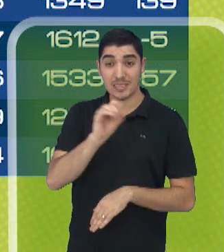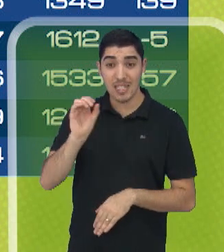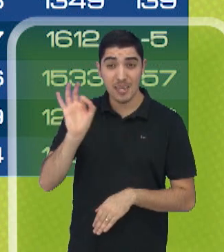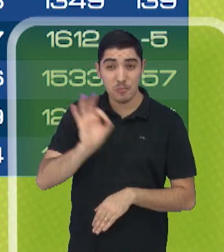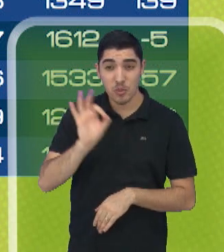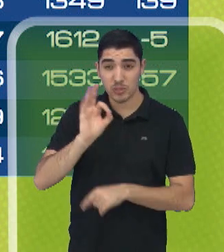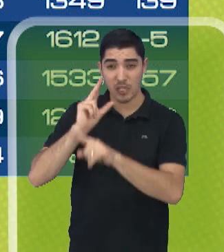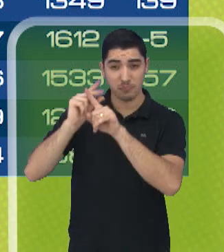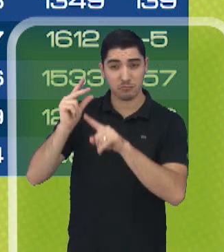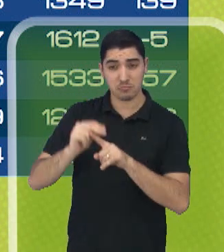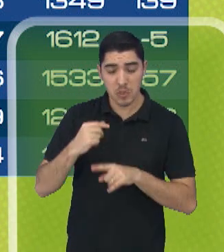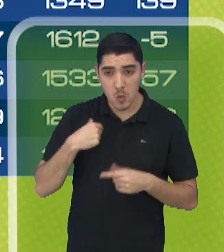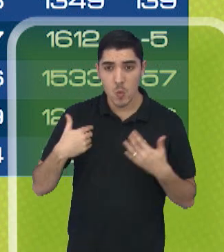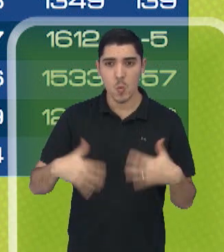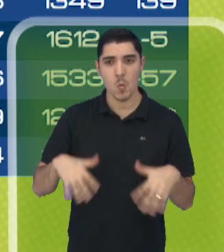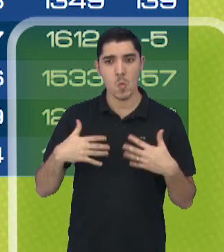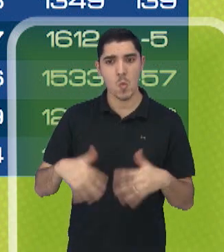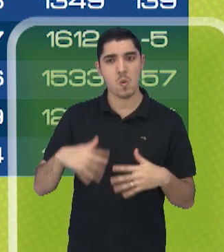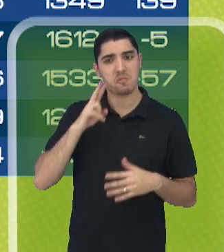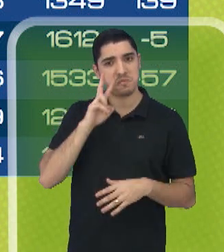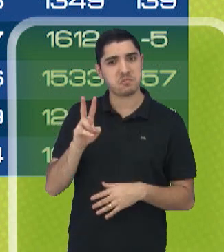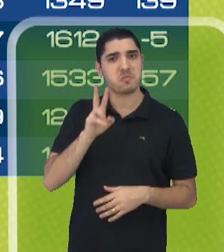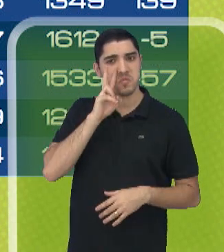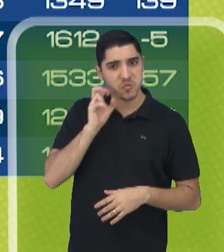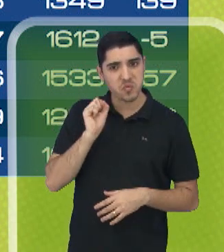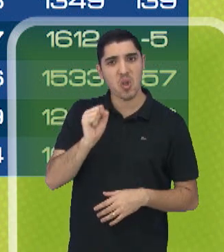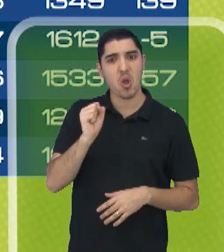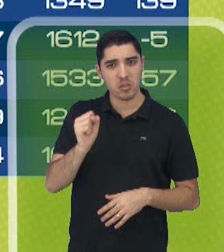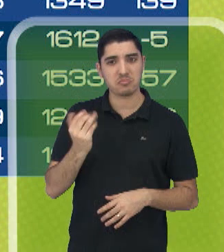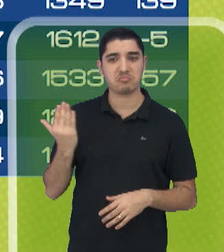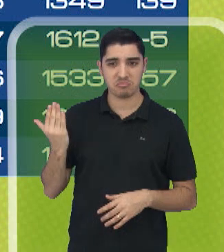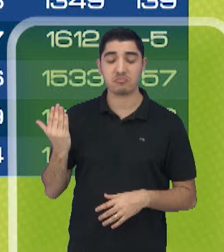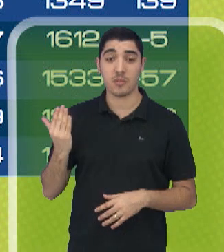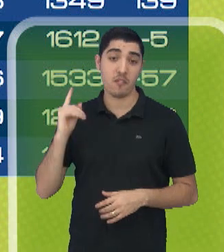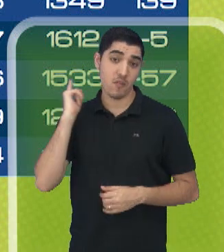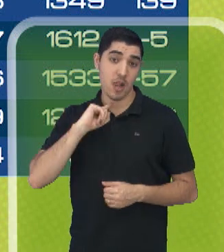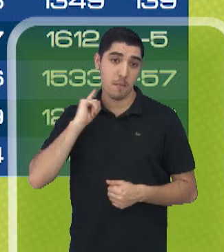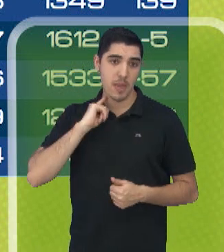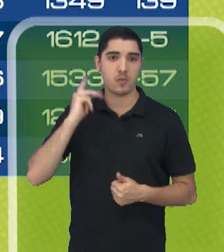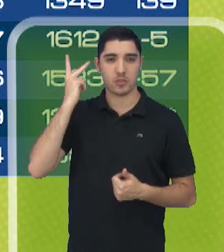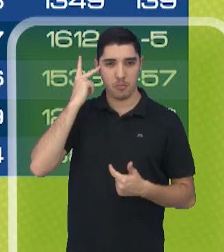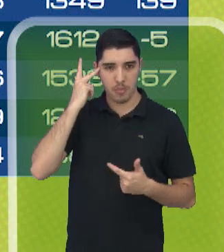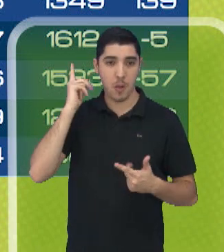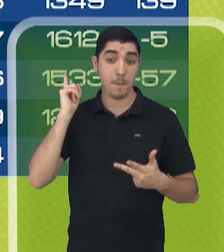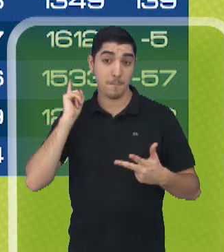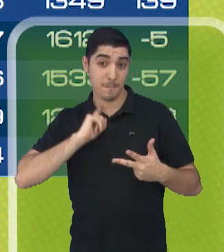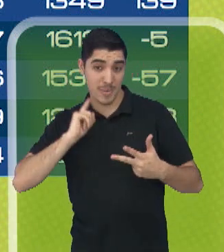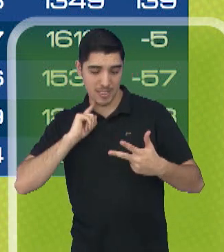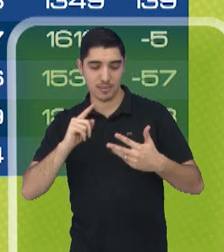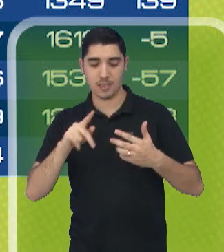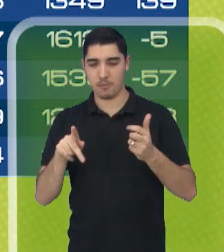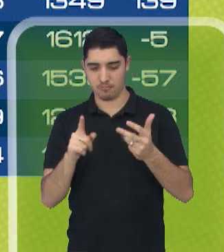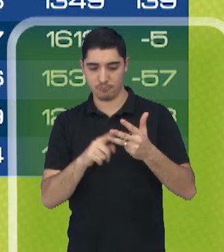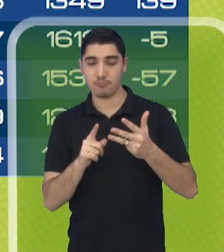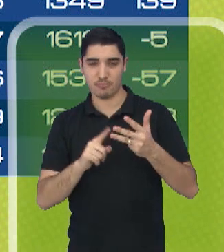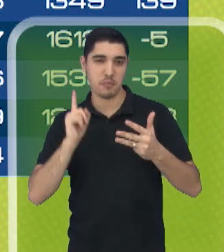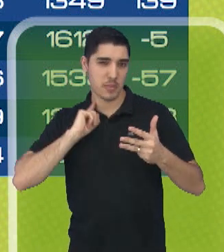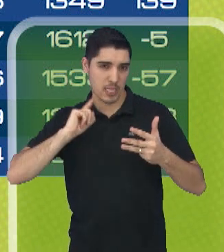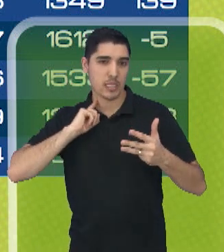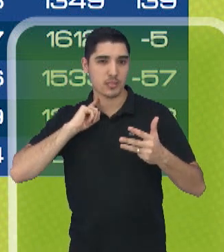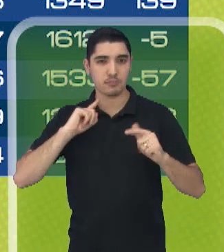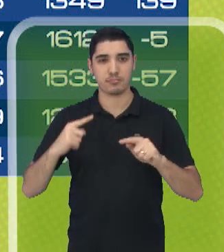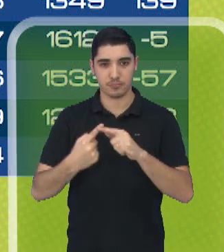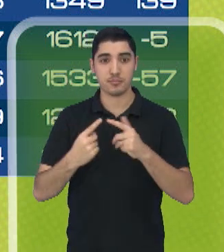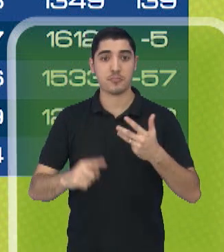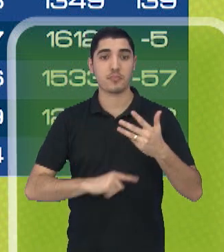aproveitamento. Fazia tempo que eu não vi uma campanha assim de um clube brasileiro, hein? Flamengo, São Paulo, Minas. Olha lá o Minas. Quarto colocado na competição,